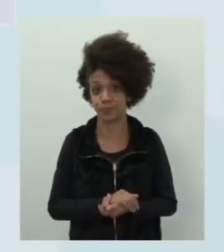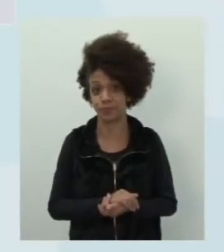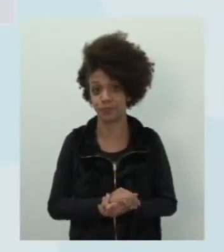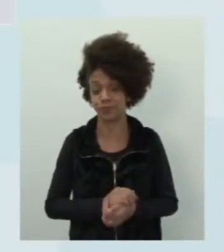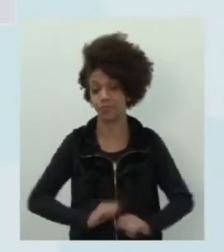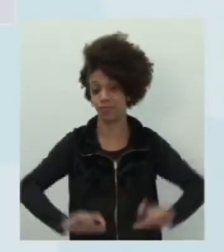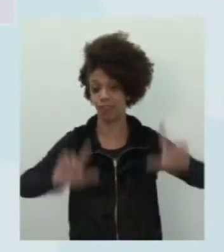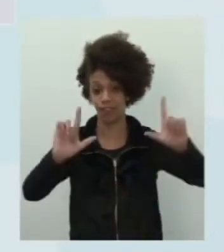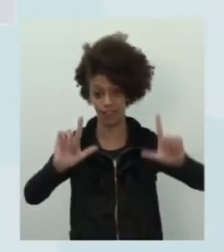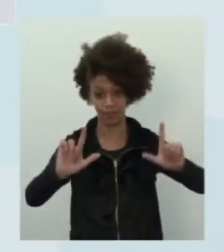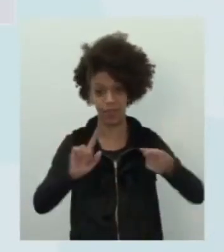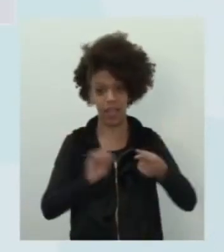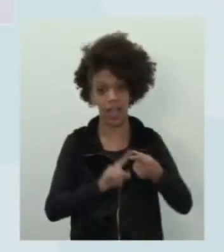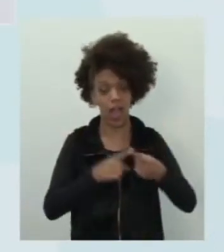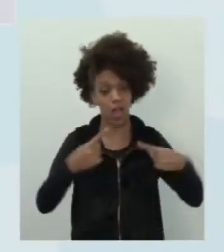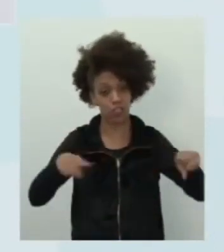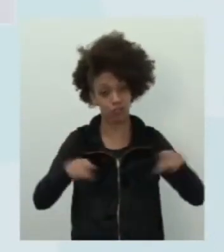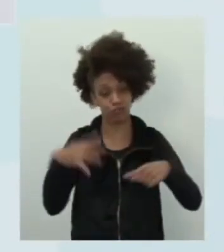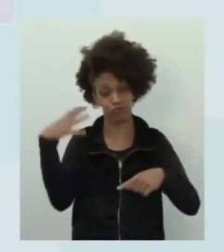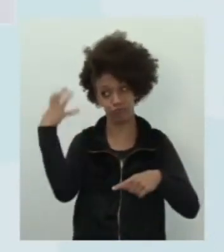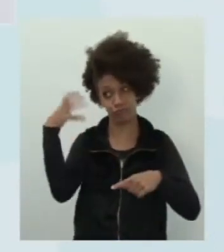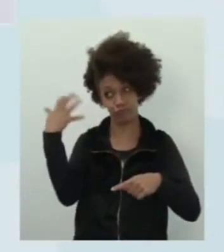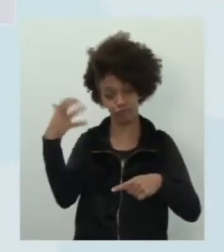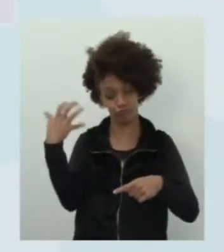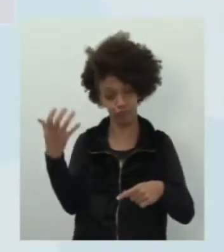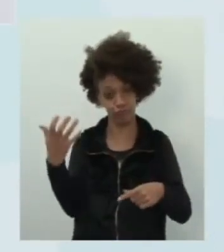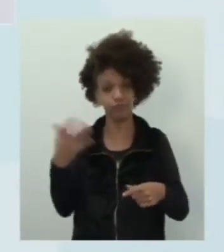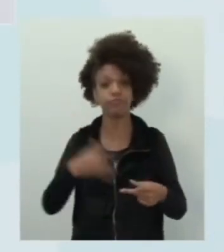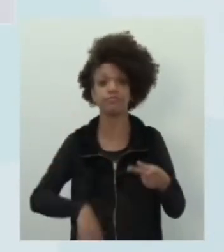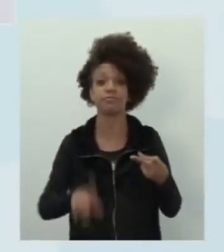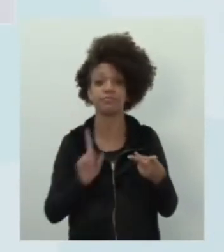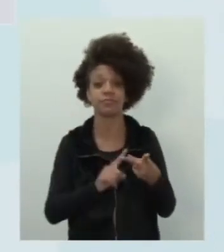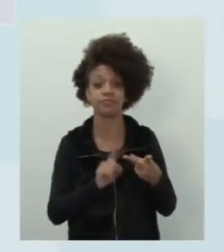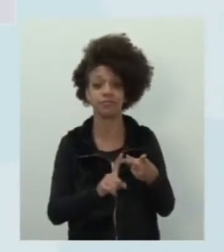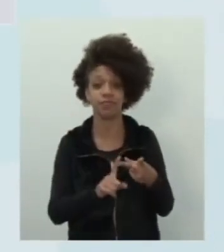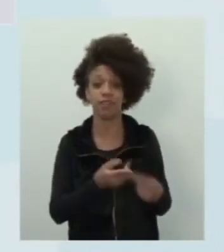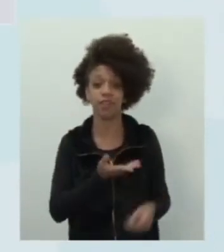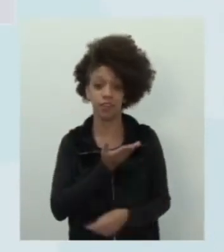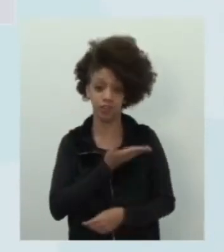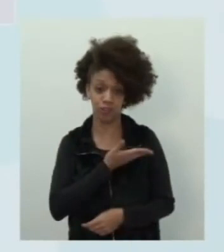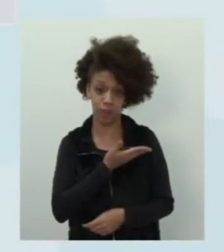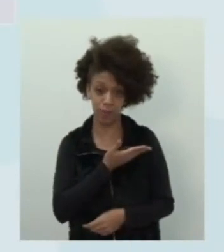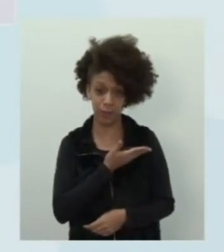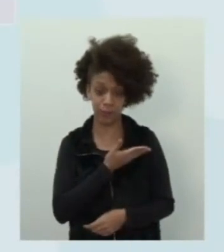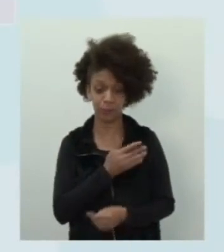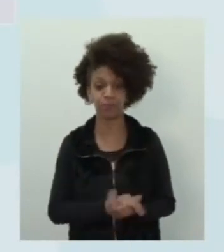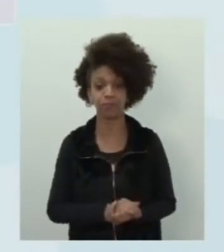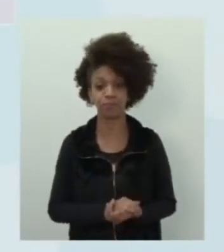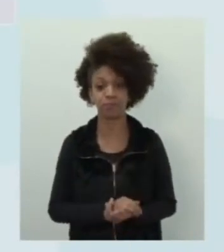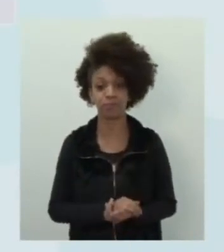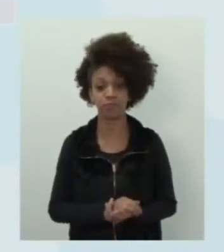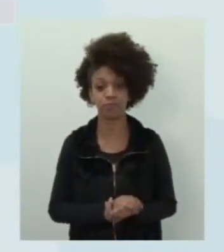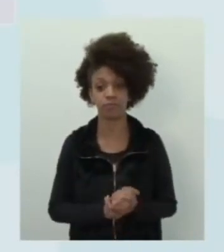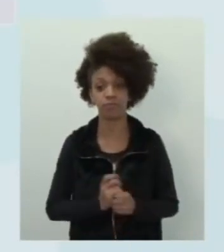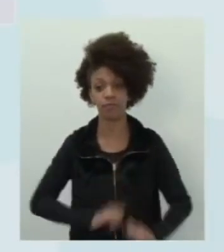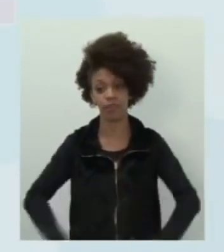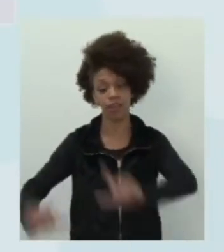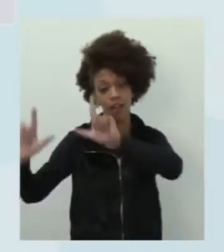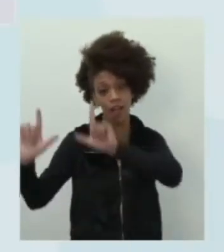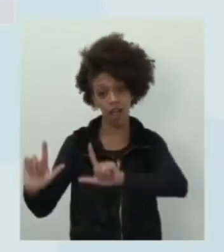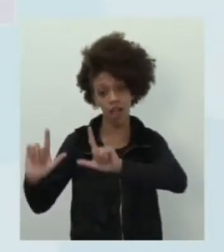cantigas lírico-amorosas, que são as cantigas de amor e as cantigas de amigo. As da direita da tela são as